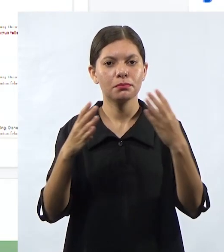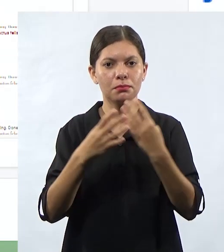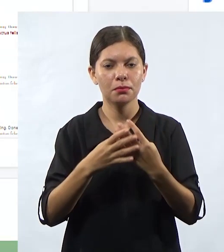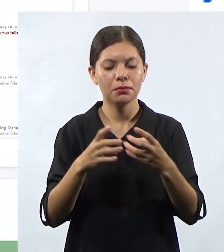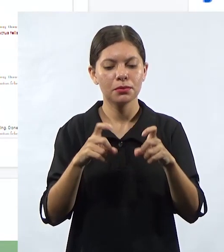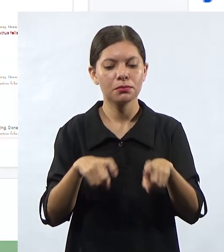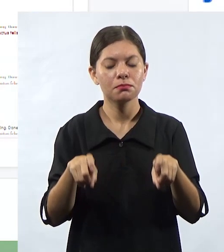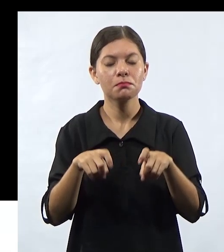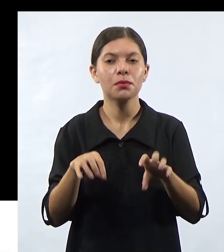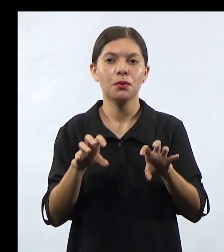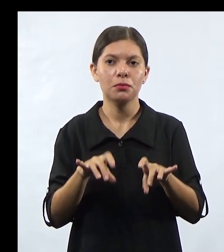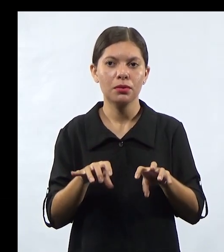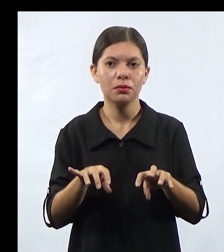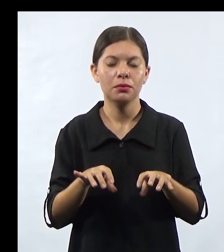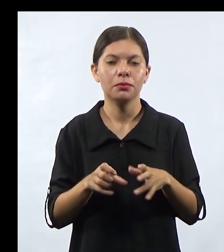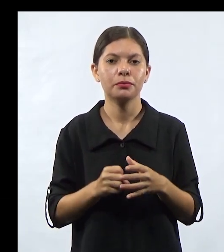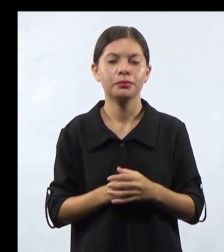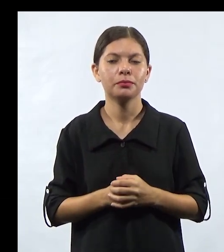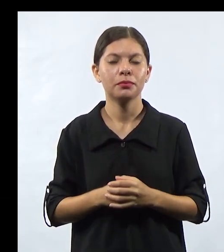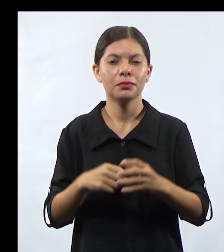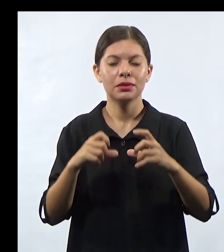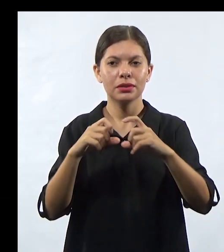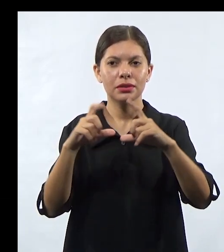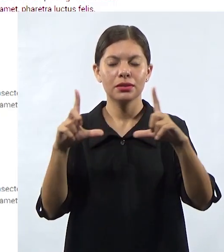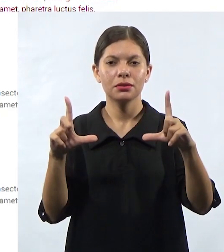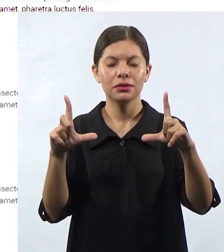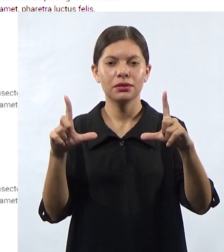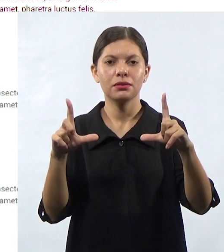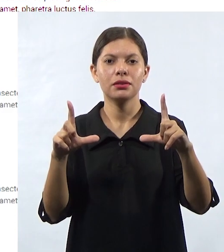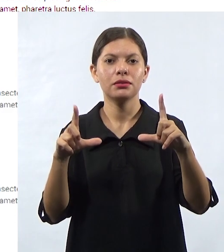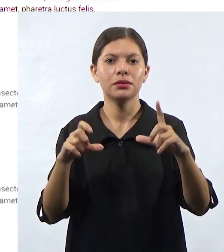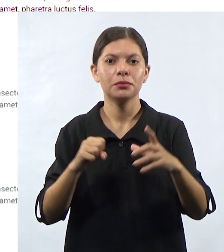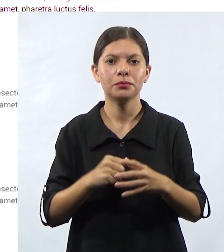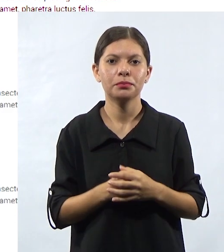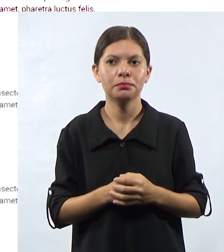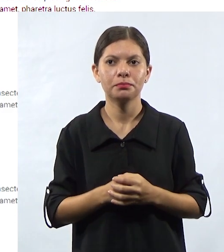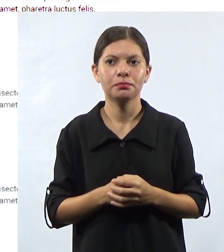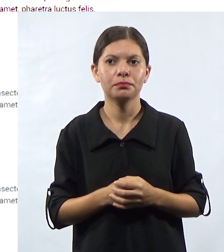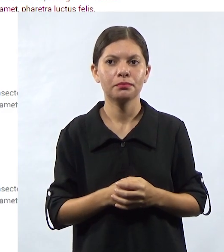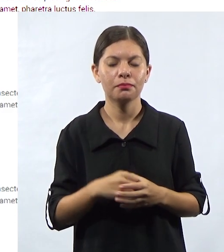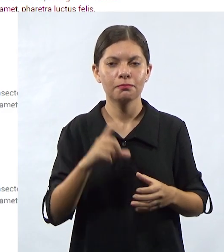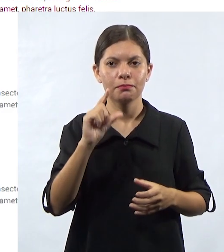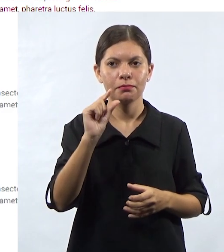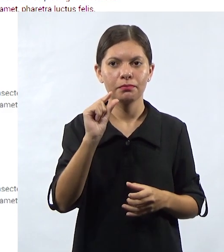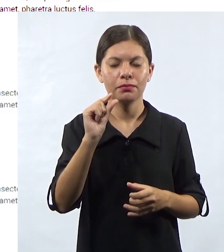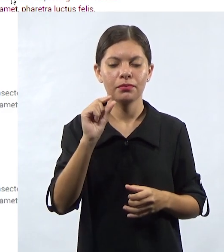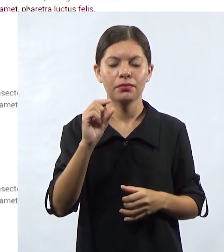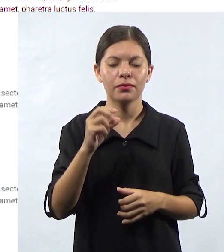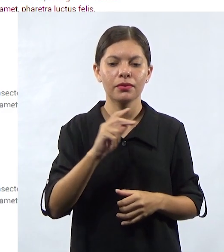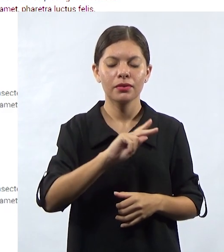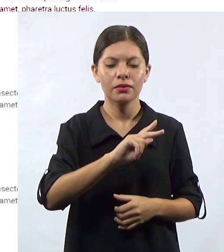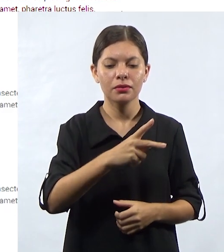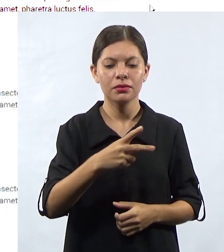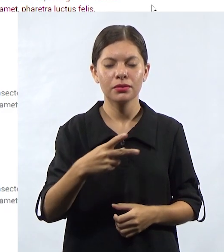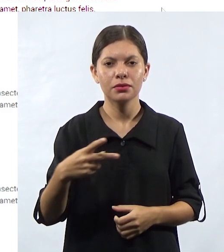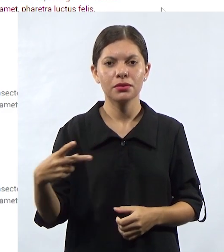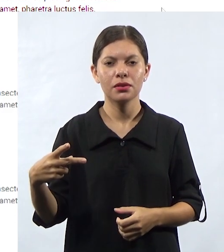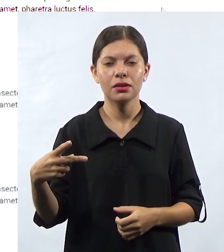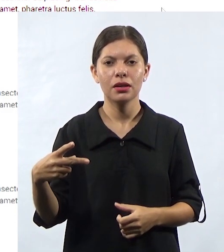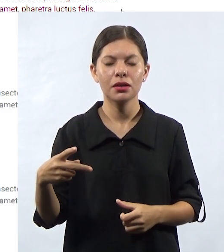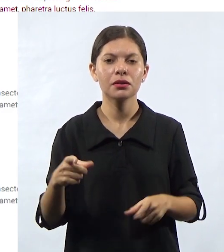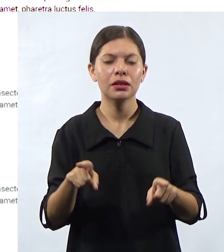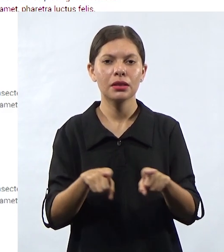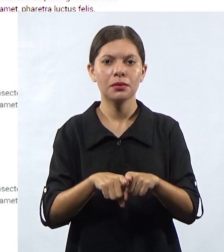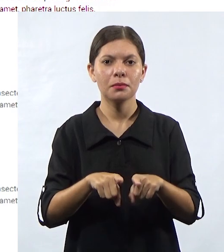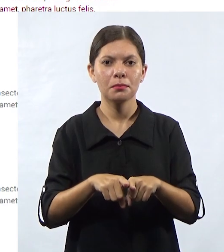PowerPoint na sua máquina. Então, eu vou colocar a apresentação de slide só para ficar menor. Vamos carregar aí, ó. Então, eu tenho aqui a horizontal, né?